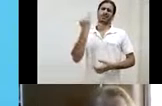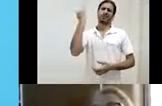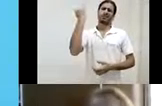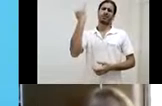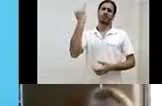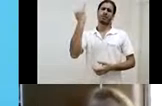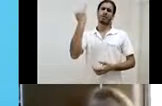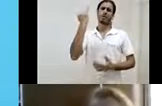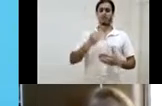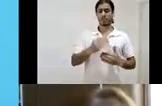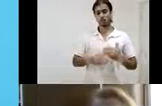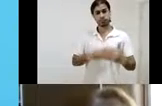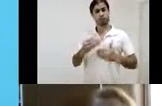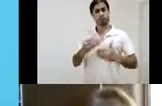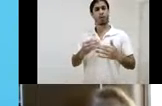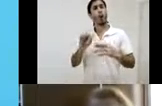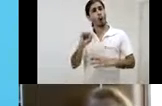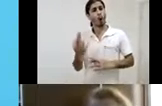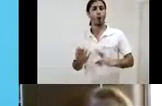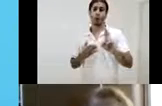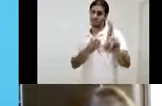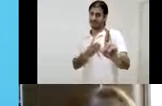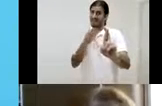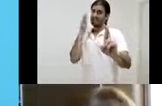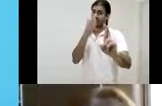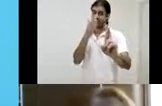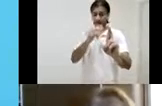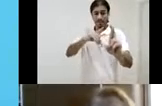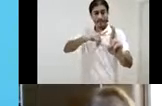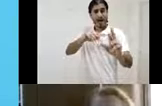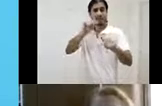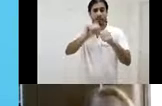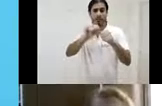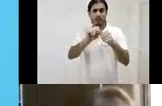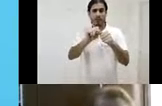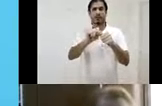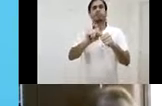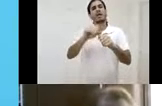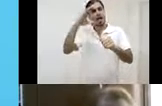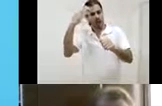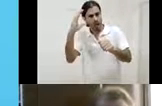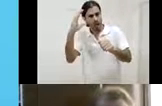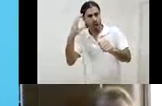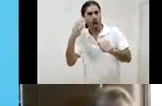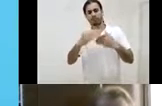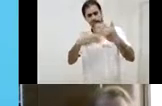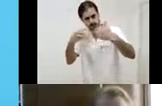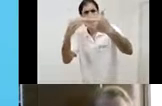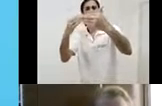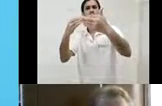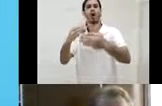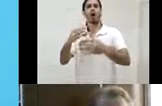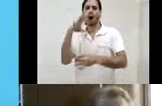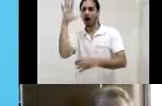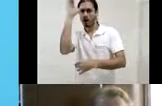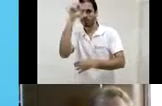como referência à produção do conhecimento, ou, ou seja, isso não se traduzia como ciência. E aqui,